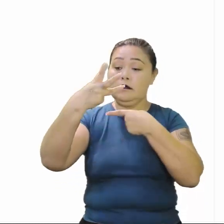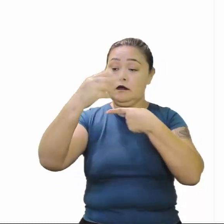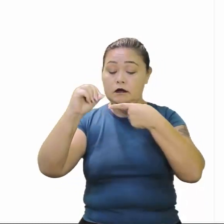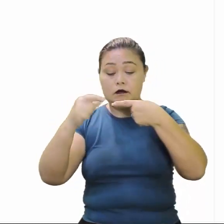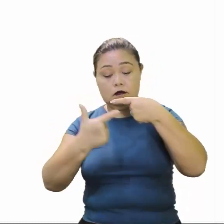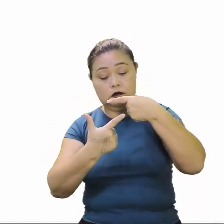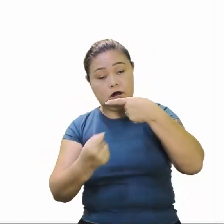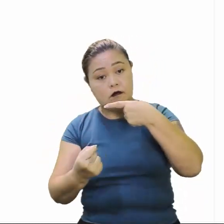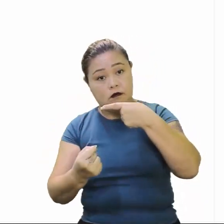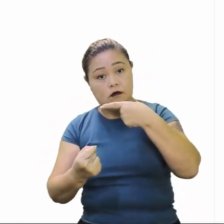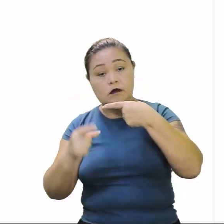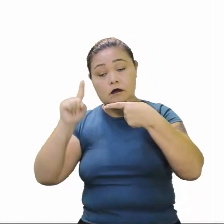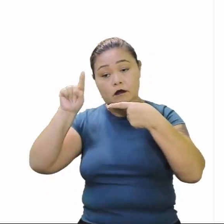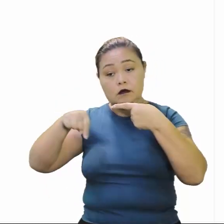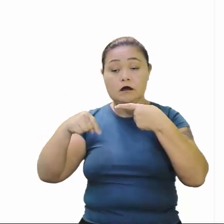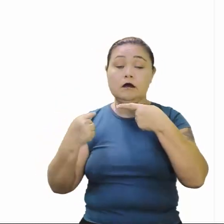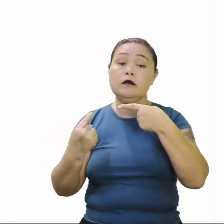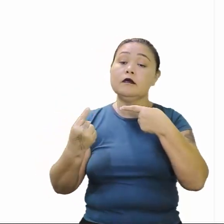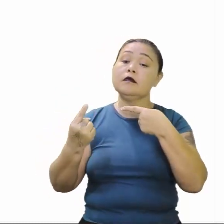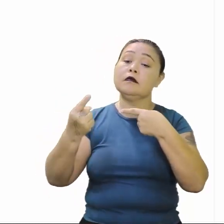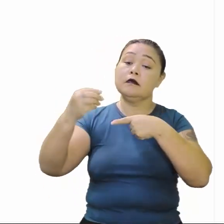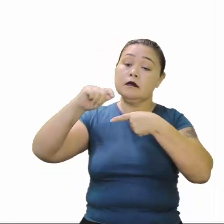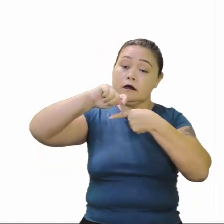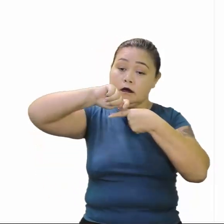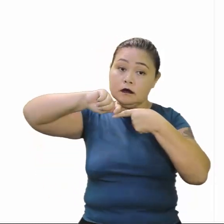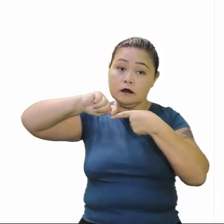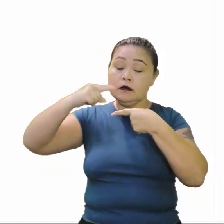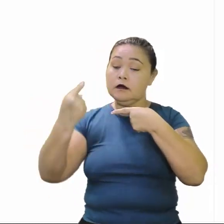mililitros, ou seja, a densidade do creme A,